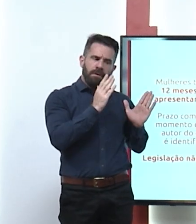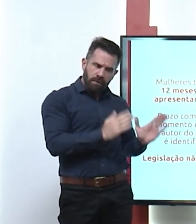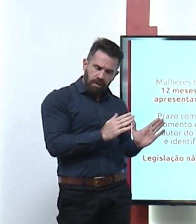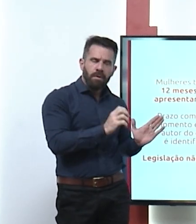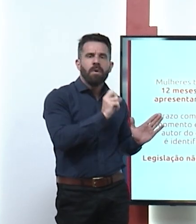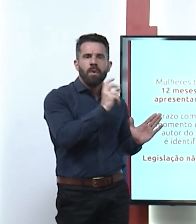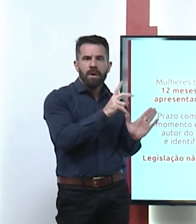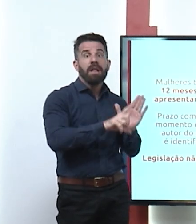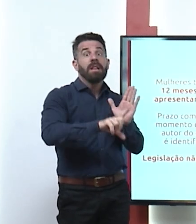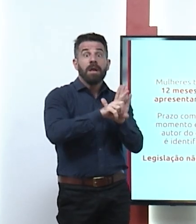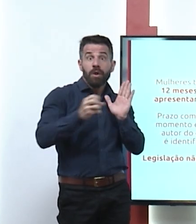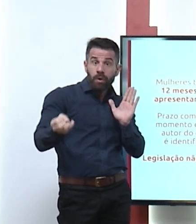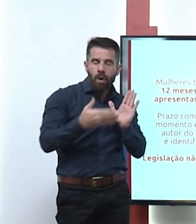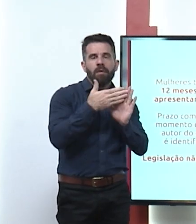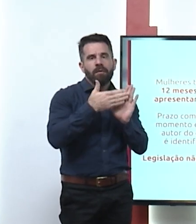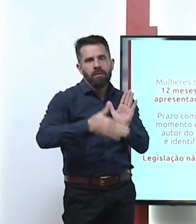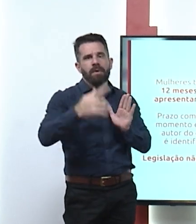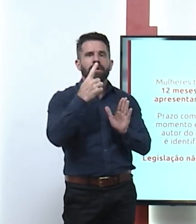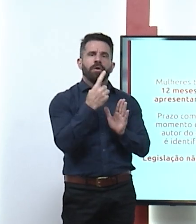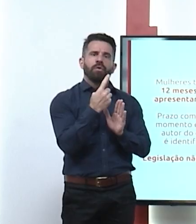vigor dessa lei.